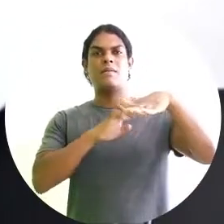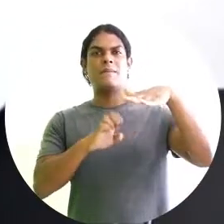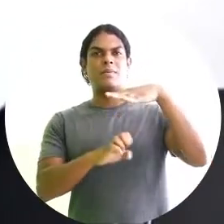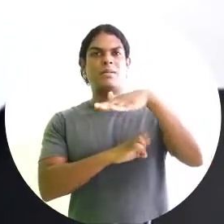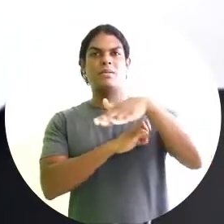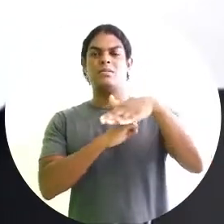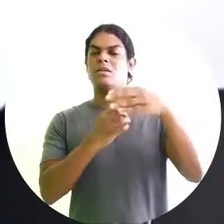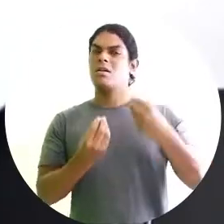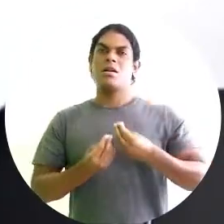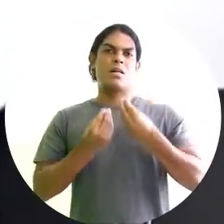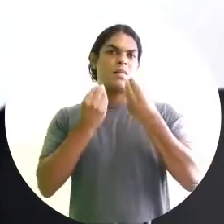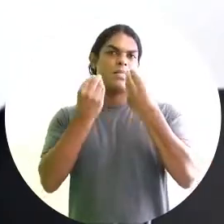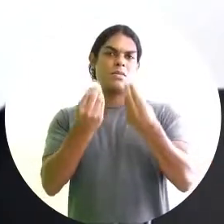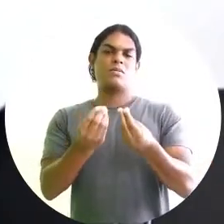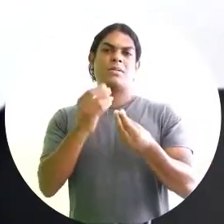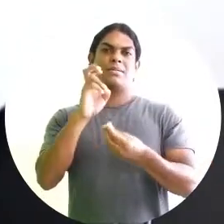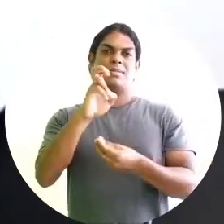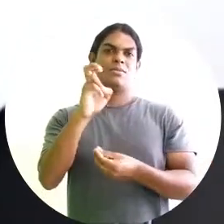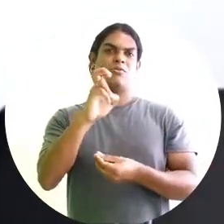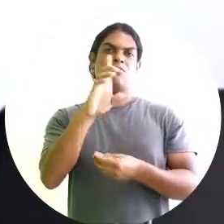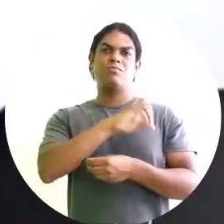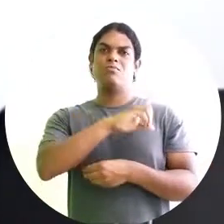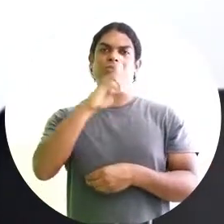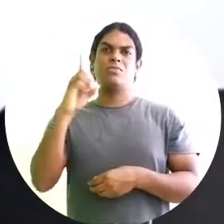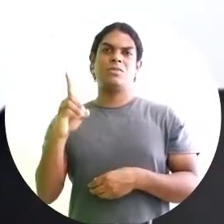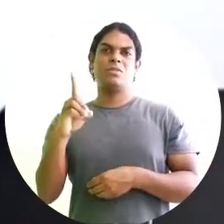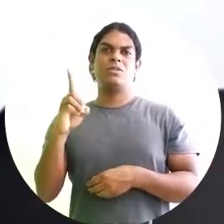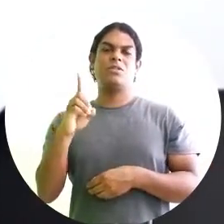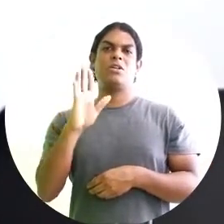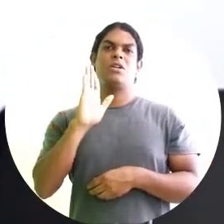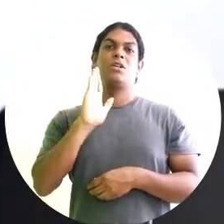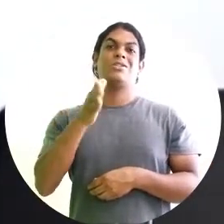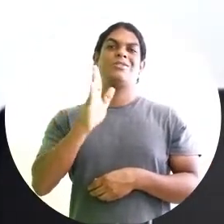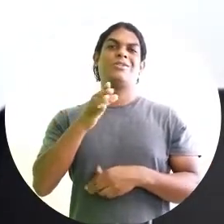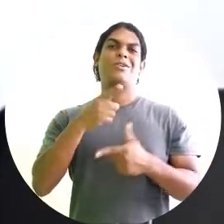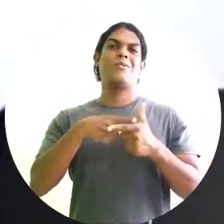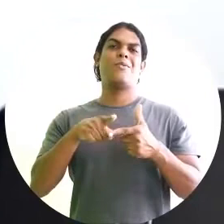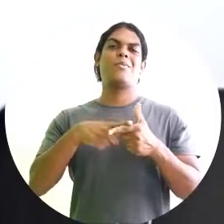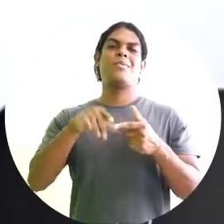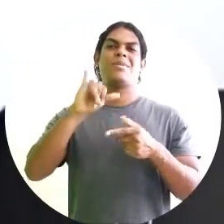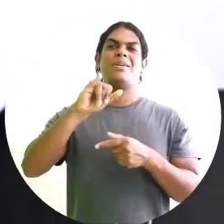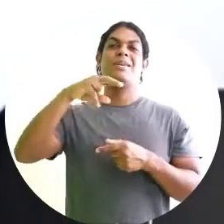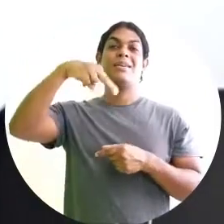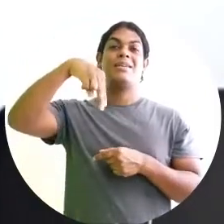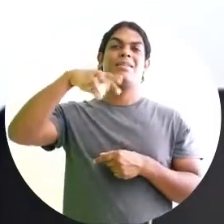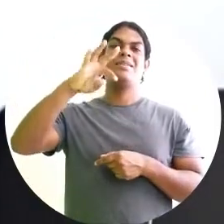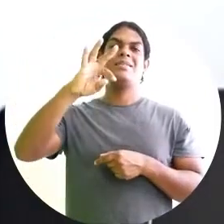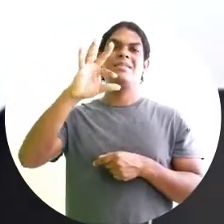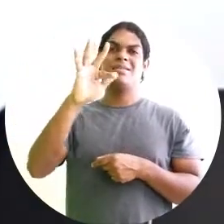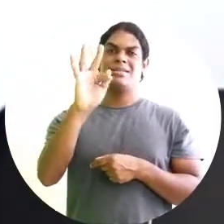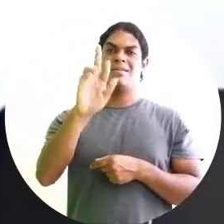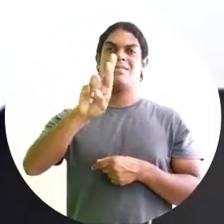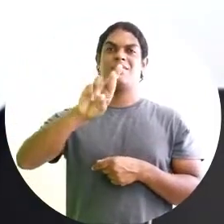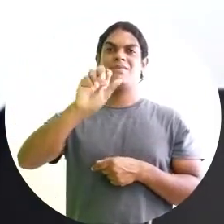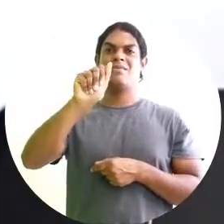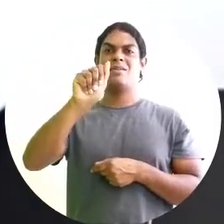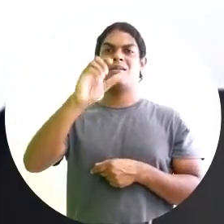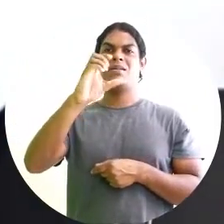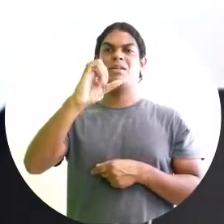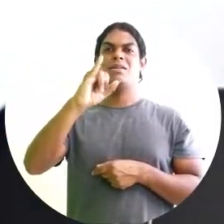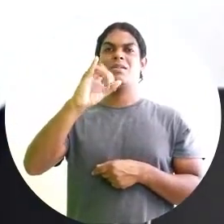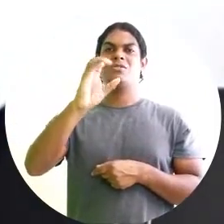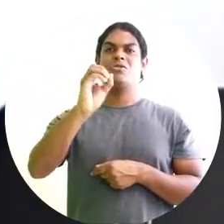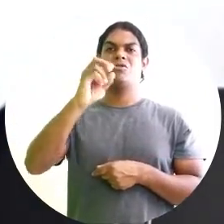justificativa, ultrapassar o prazo de 5 dias, ele comete um ato infracional, uma contravenção